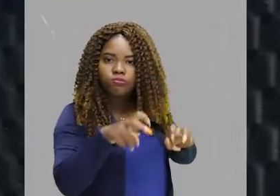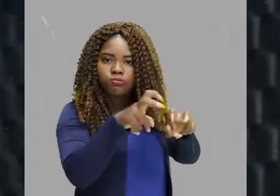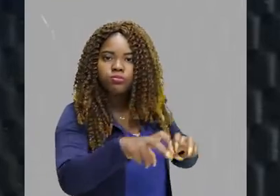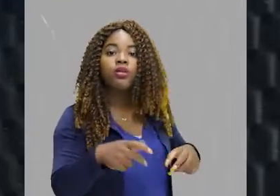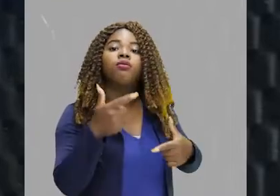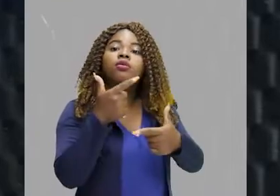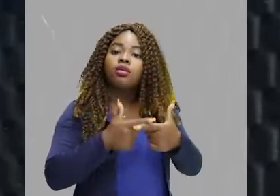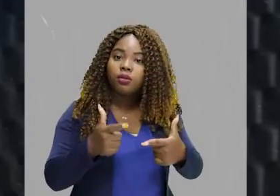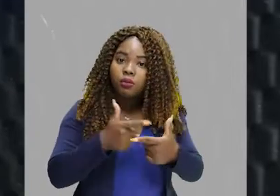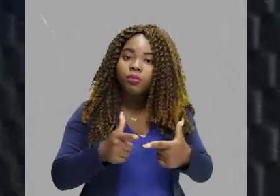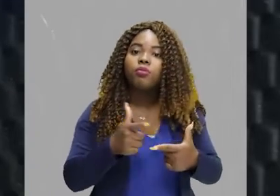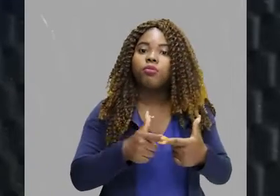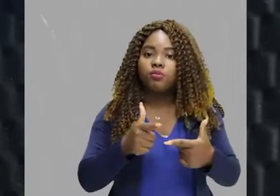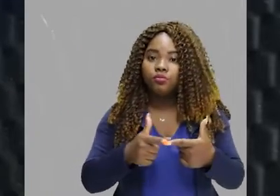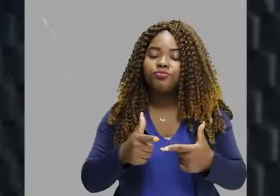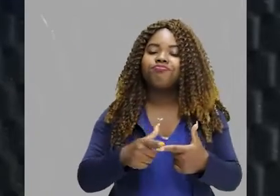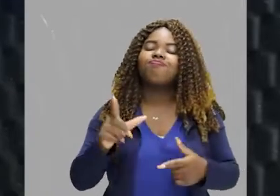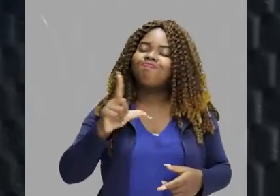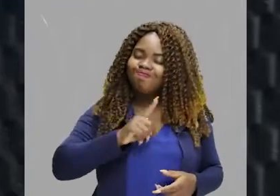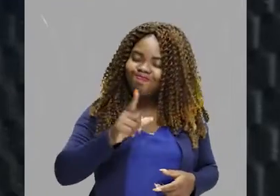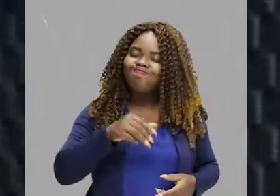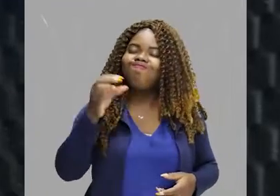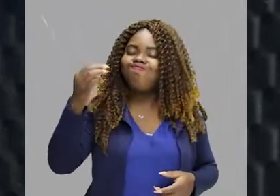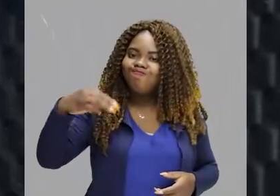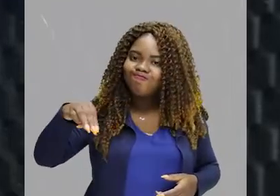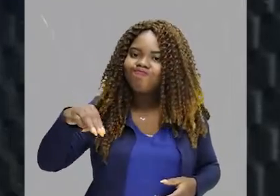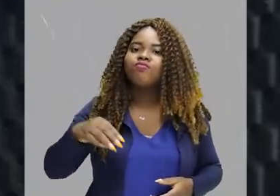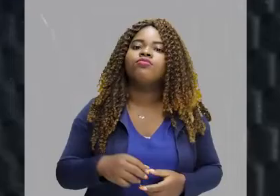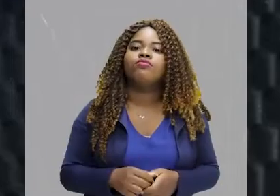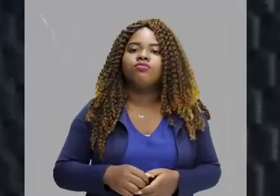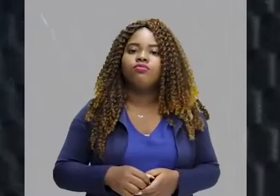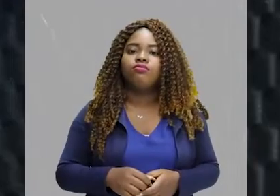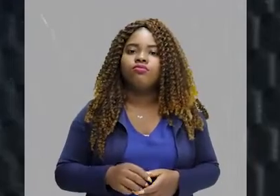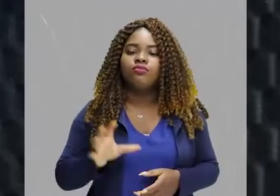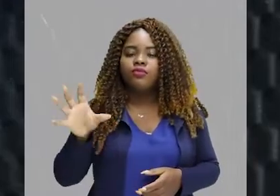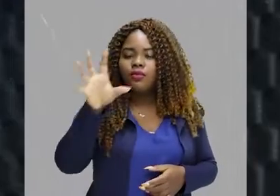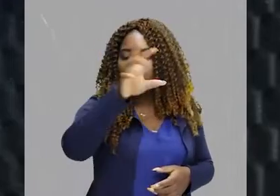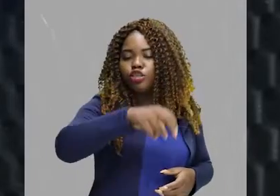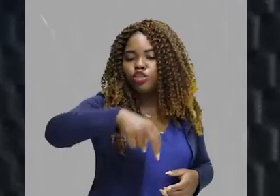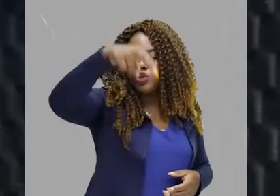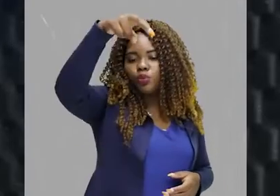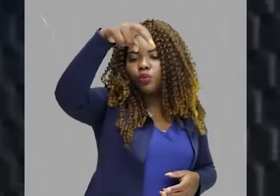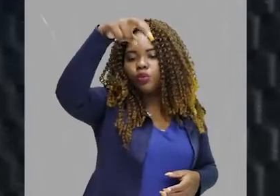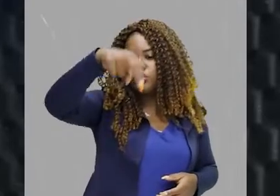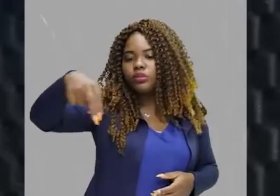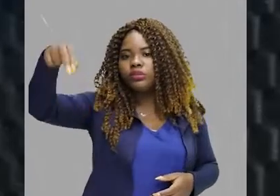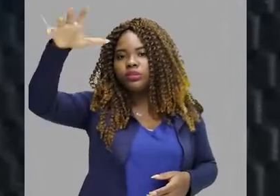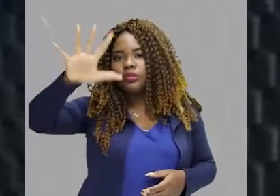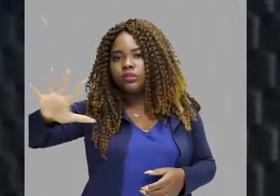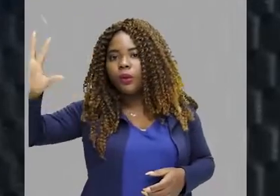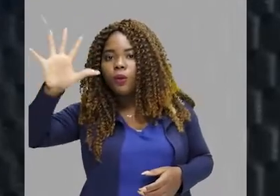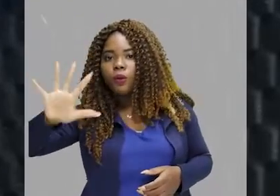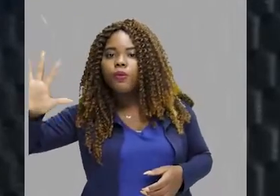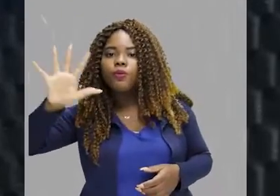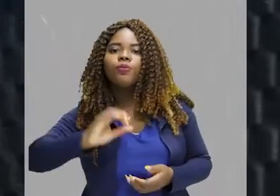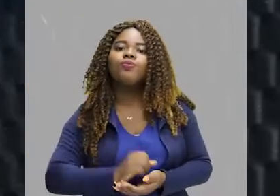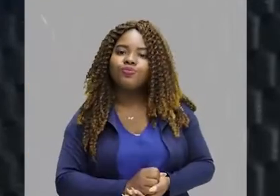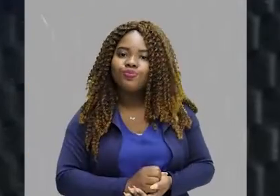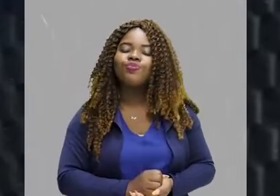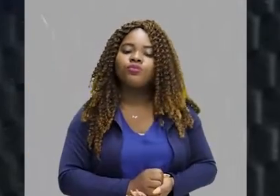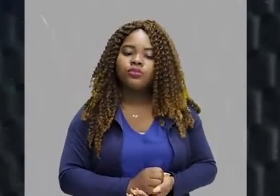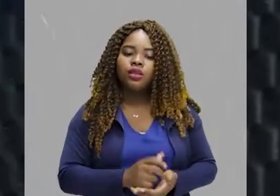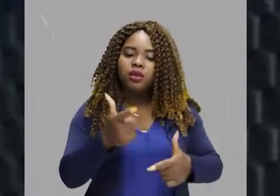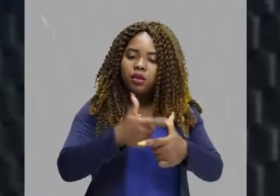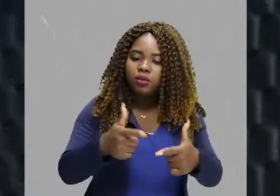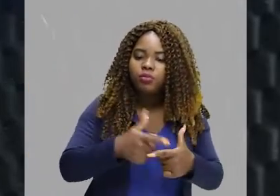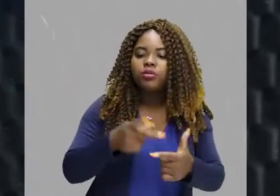problema que, vez por outra, a gente enfrenta aqui no Maranhão. Na região norte e nordeste, é um problema, né, do cotidiano. Então, a conscientização em